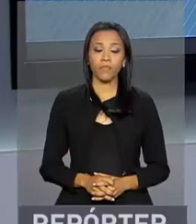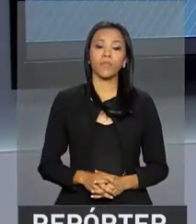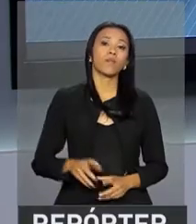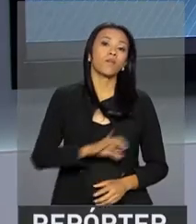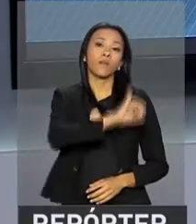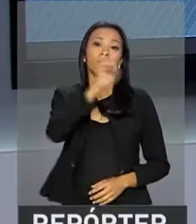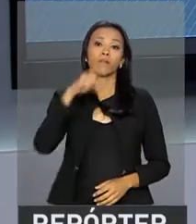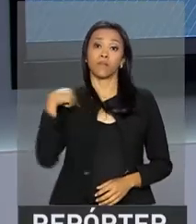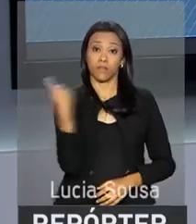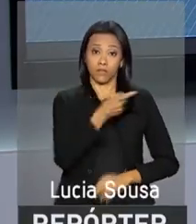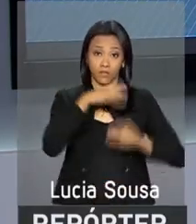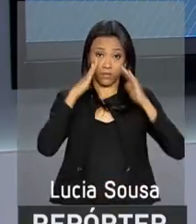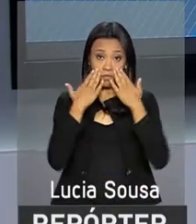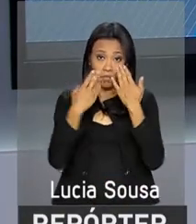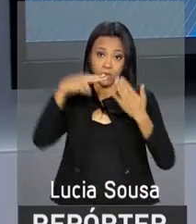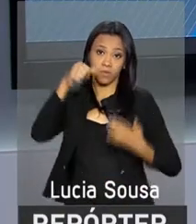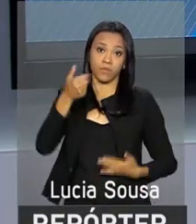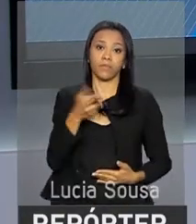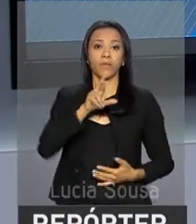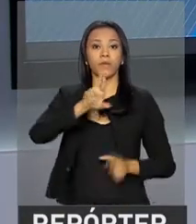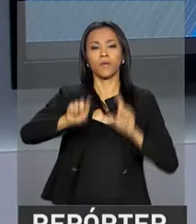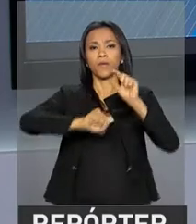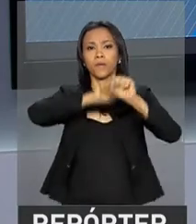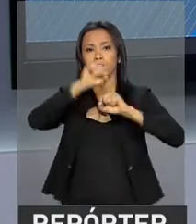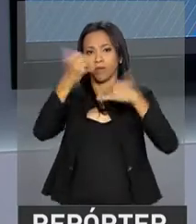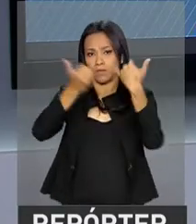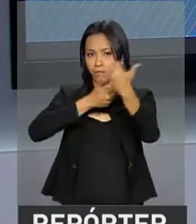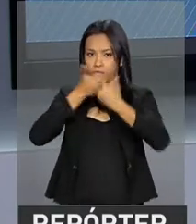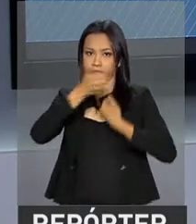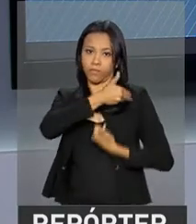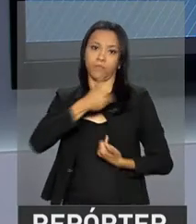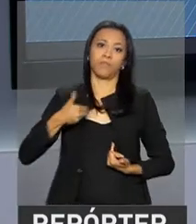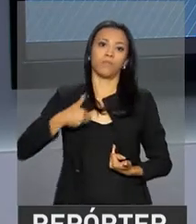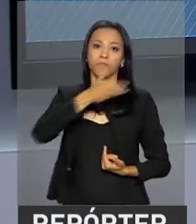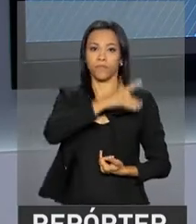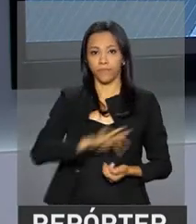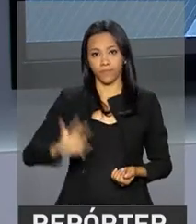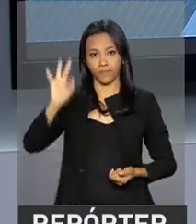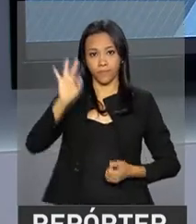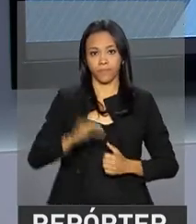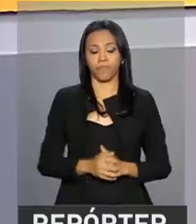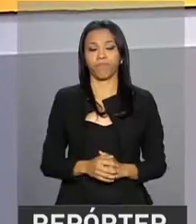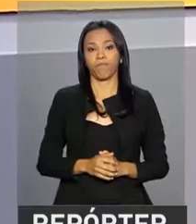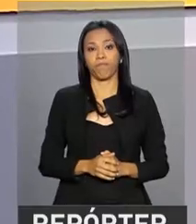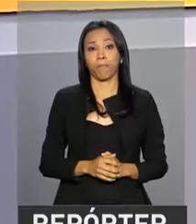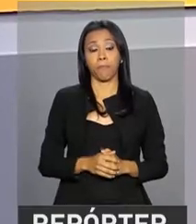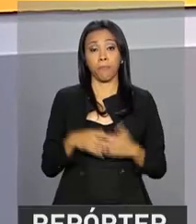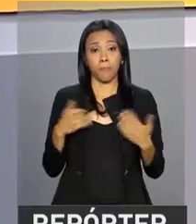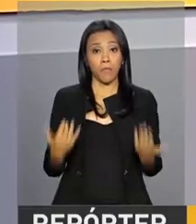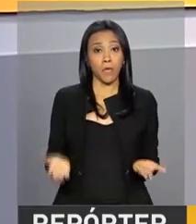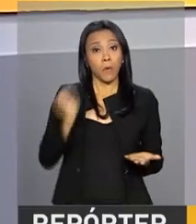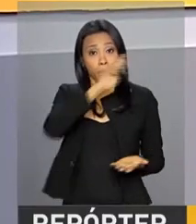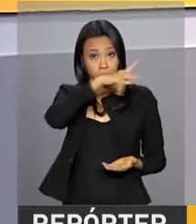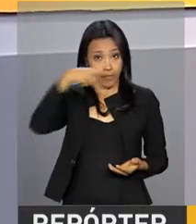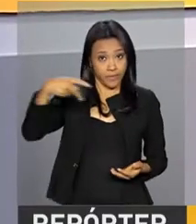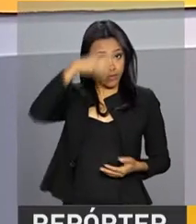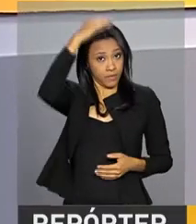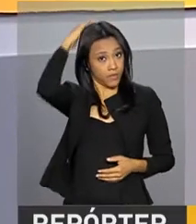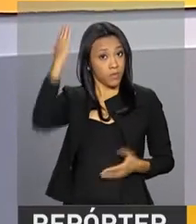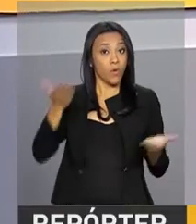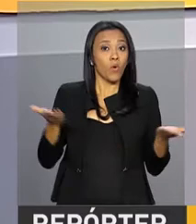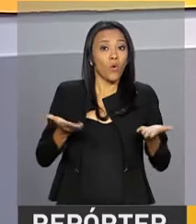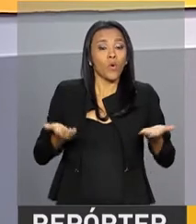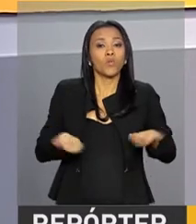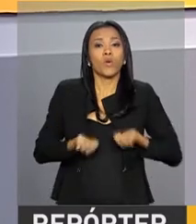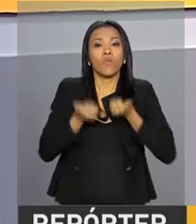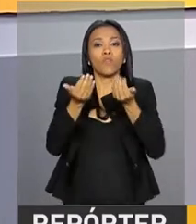Olá, estamos de volta com o repórter NBR e as notícias do governo federal. O presidente Michel Temer ofereceu